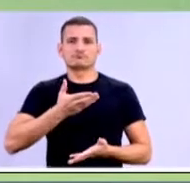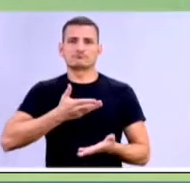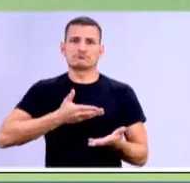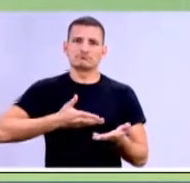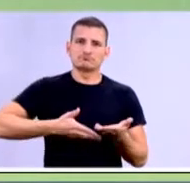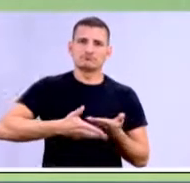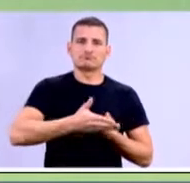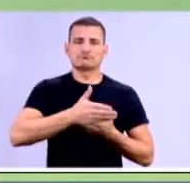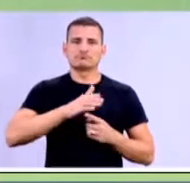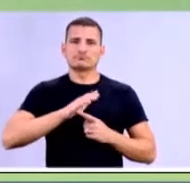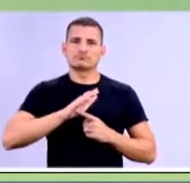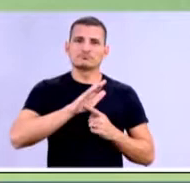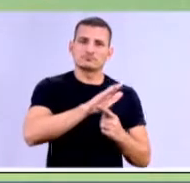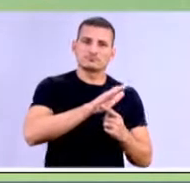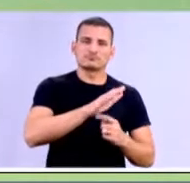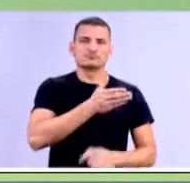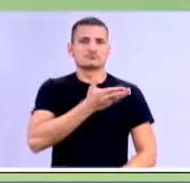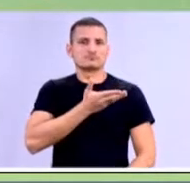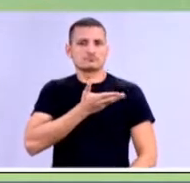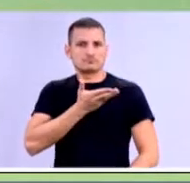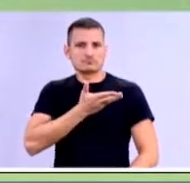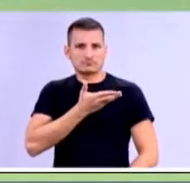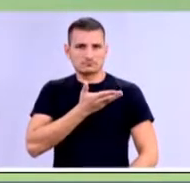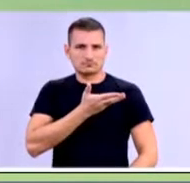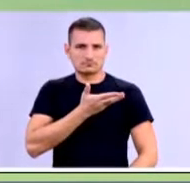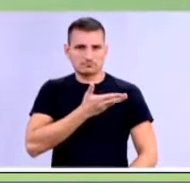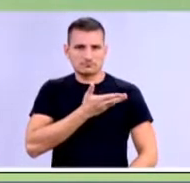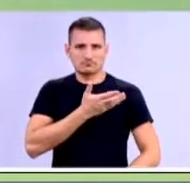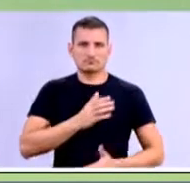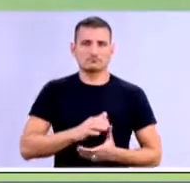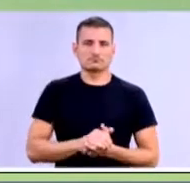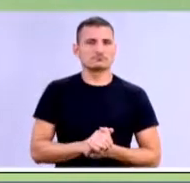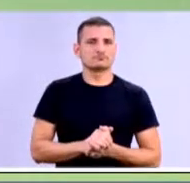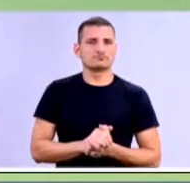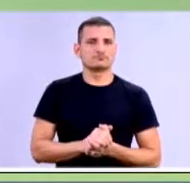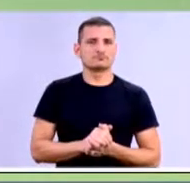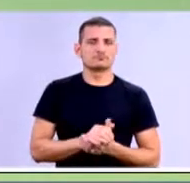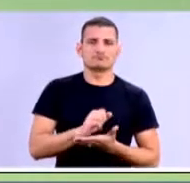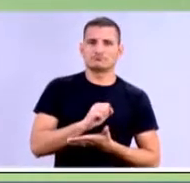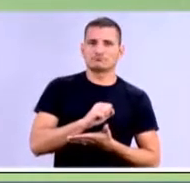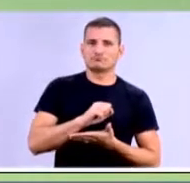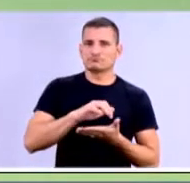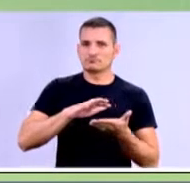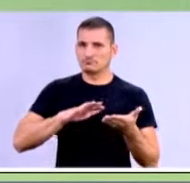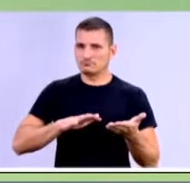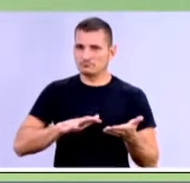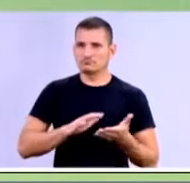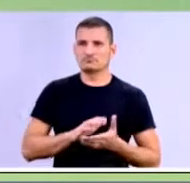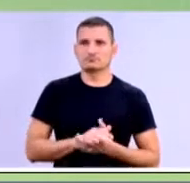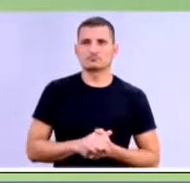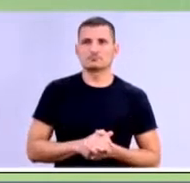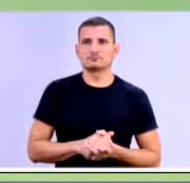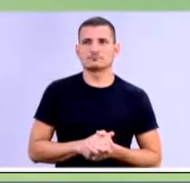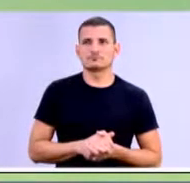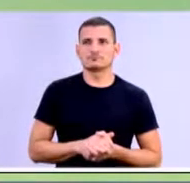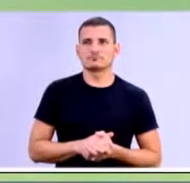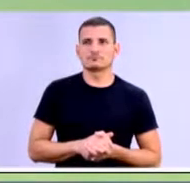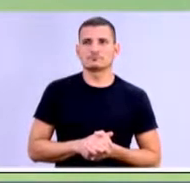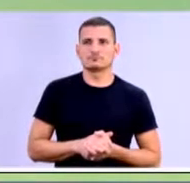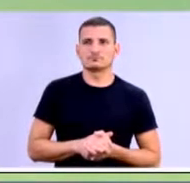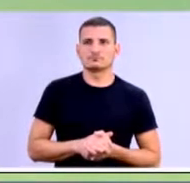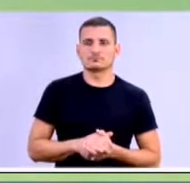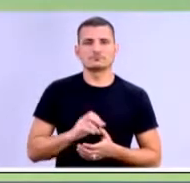um colega em uma determinada atividade, ou quando